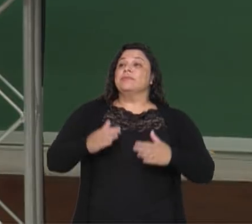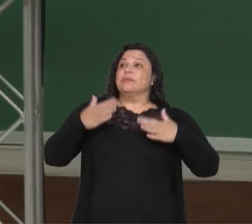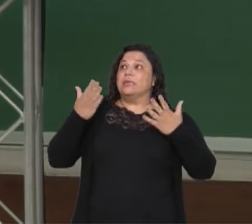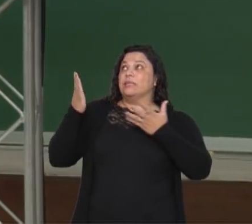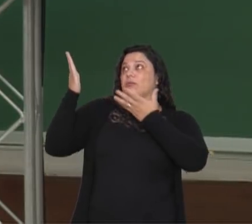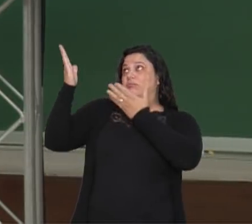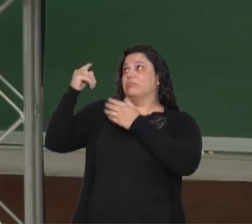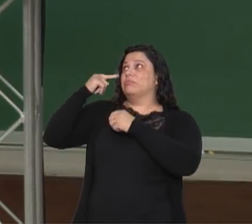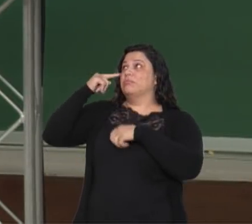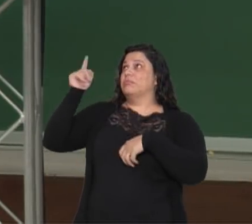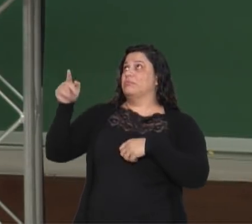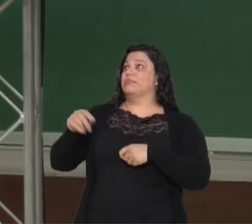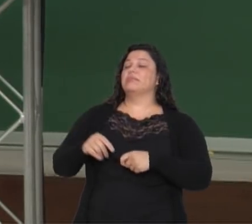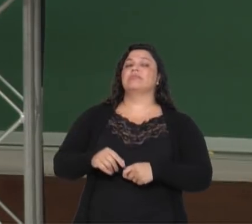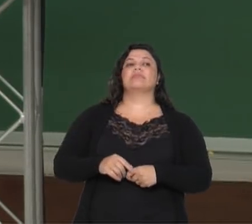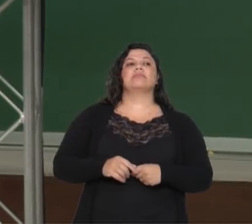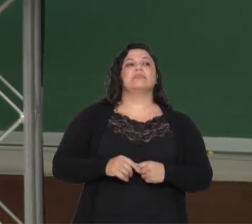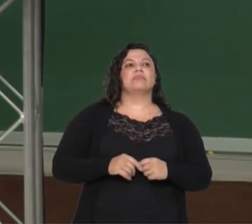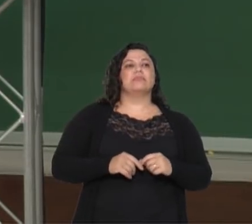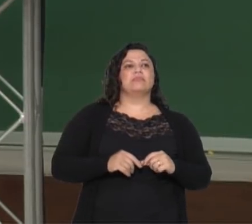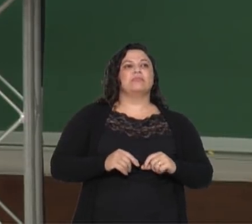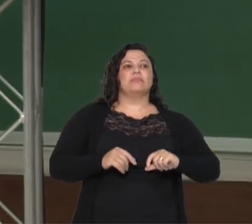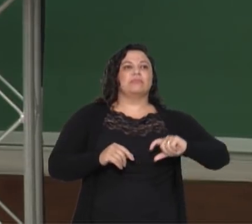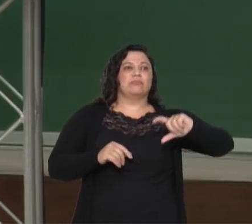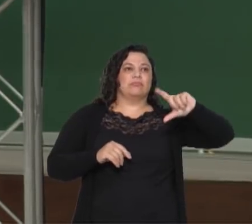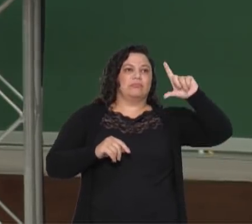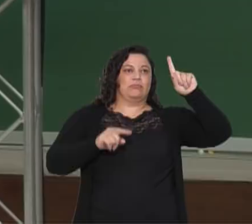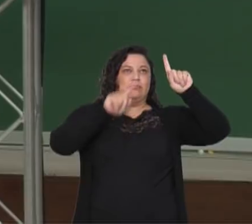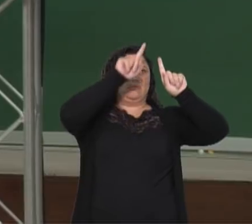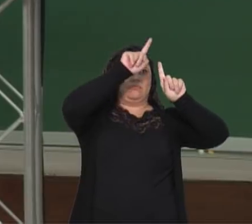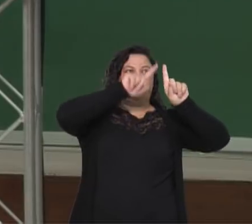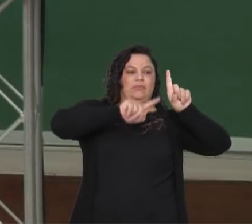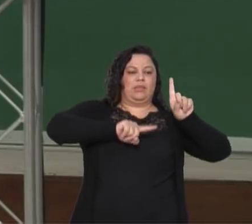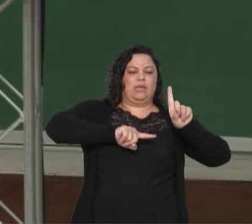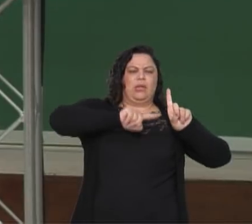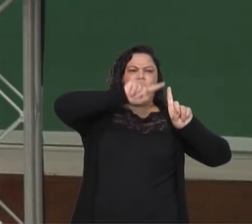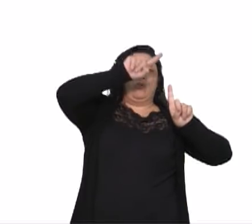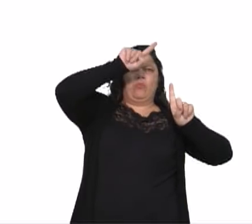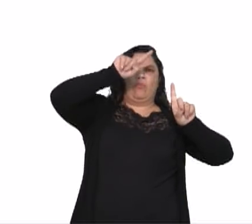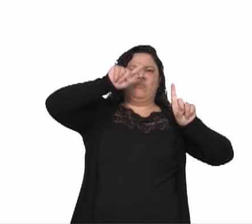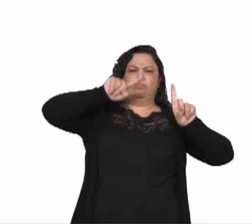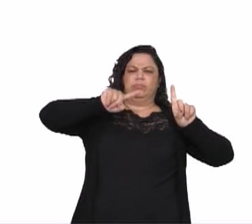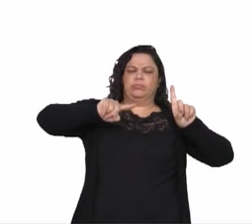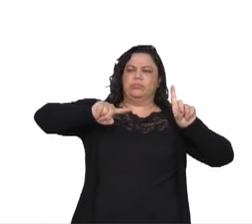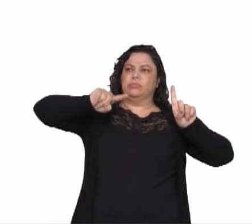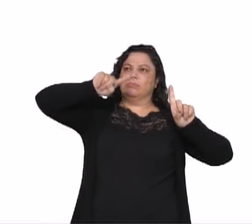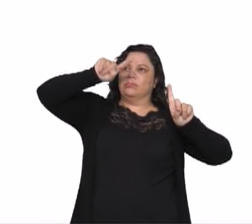A amplitude se refere a esse tamanho da onda que é formada.